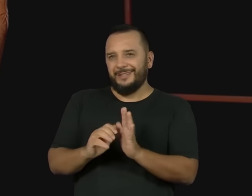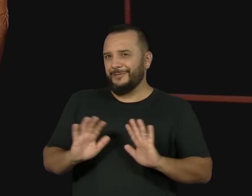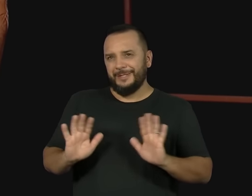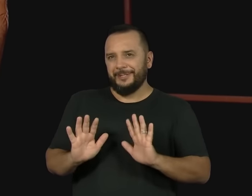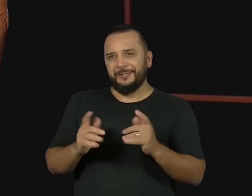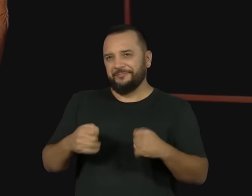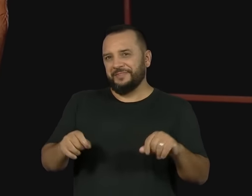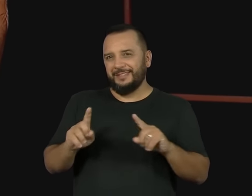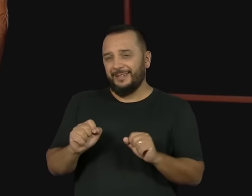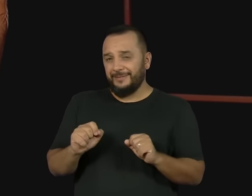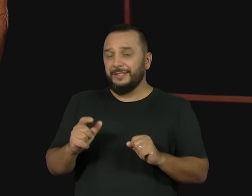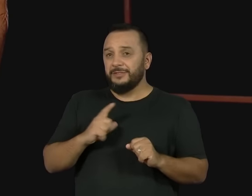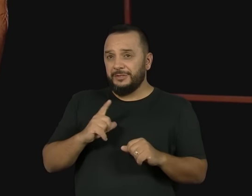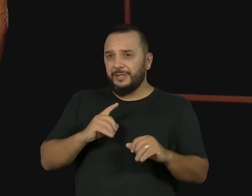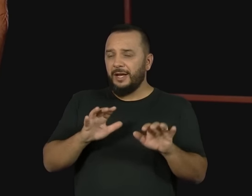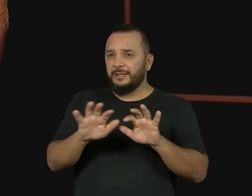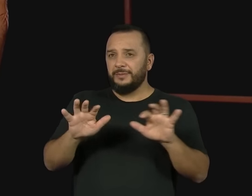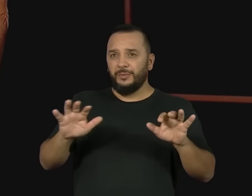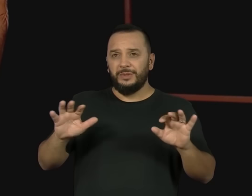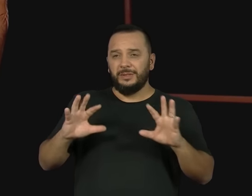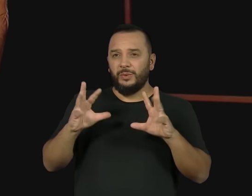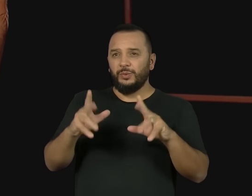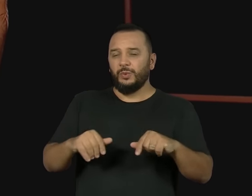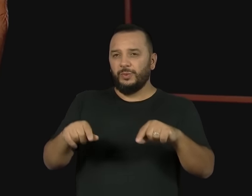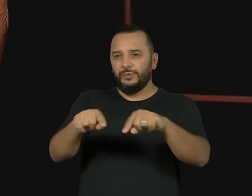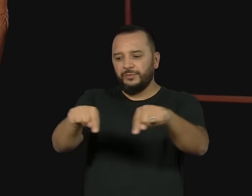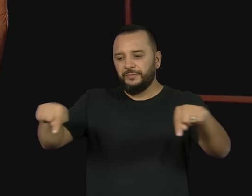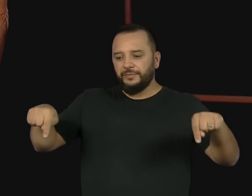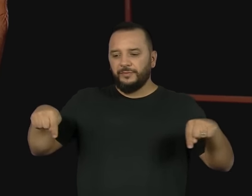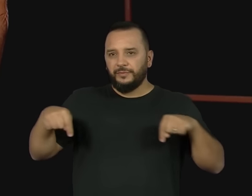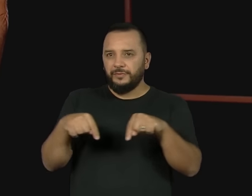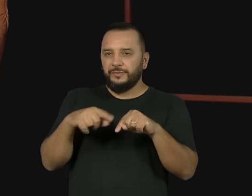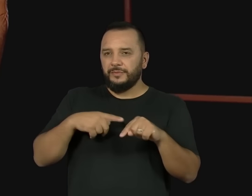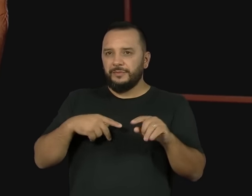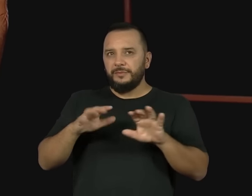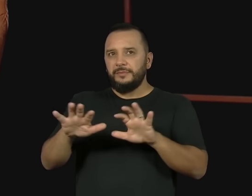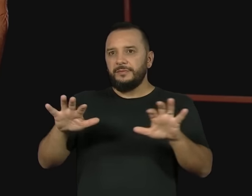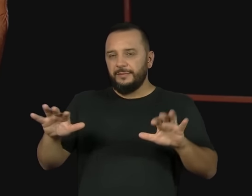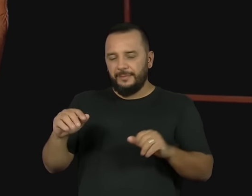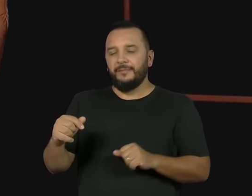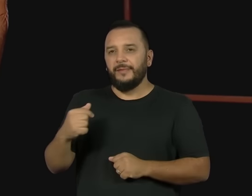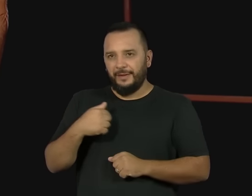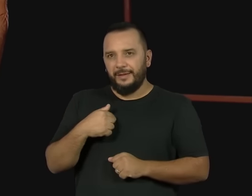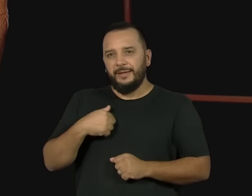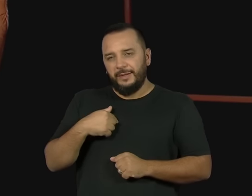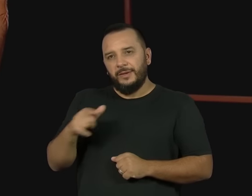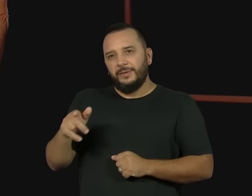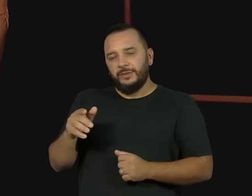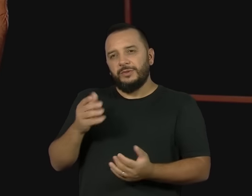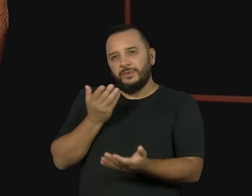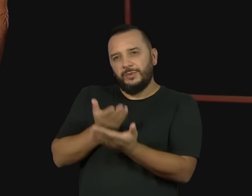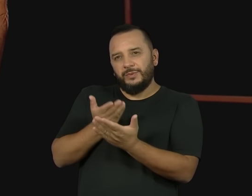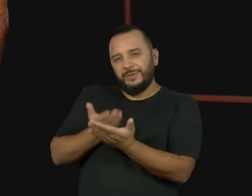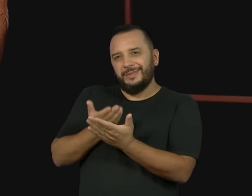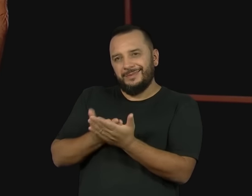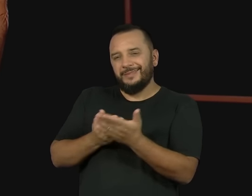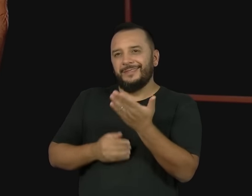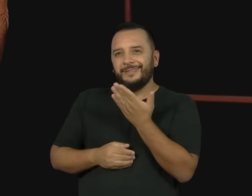E tinha à disposição todo o estúdio. Então, eu fiz gravura, que foi lá que eu aprendi,